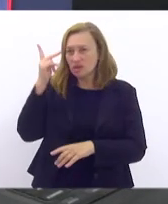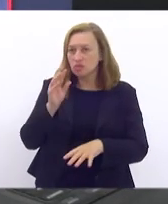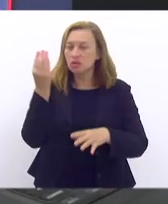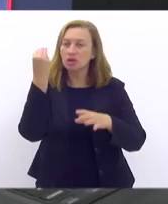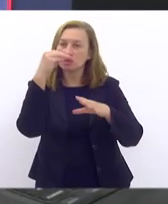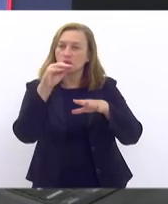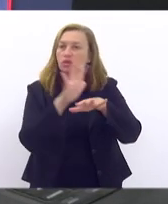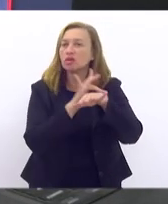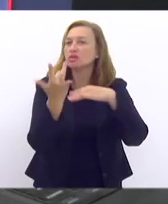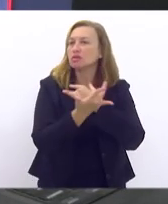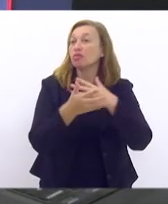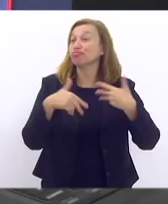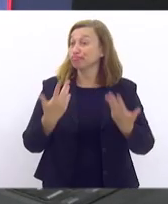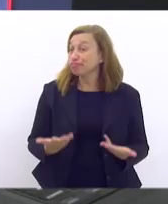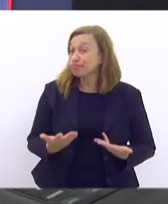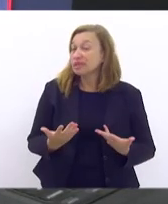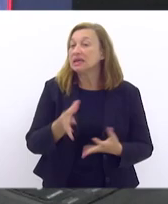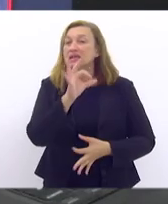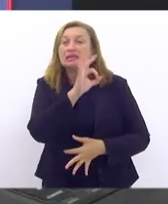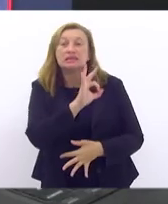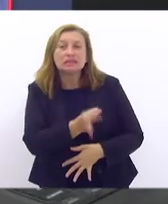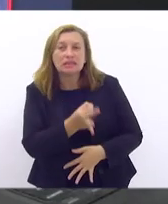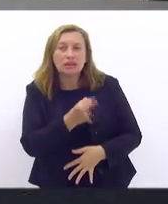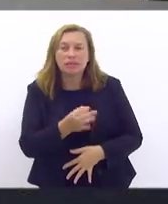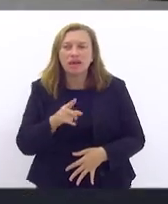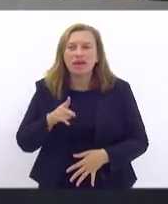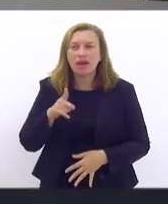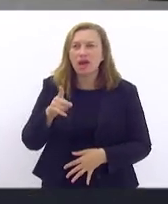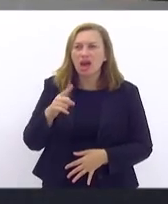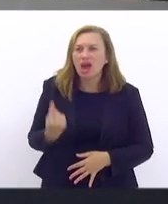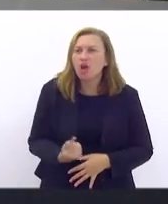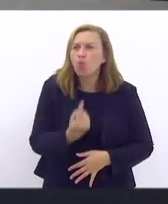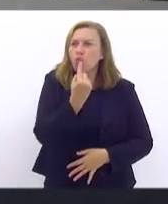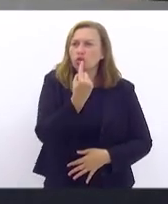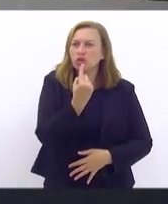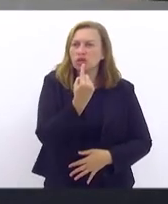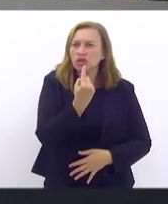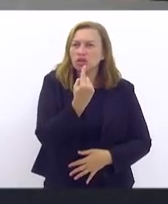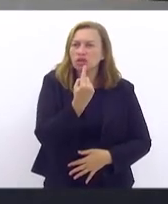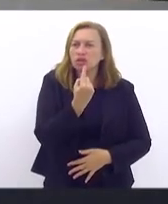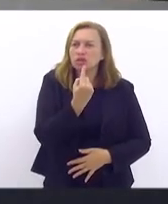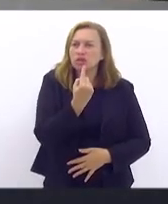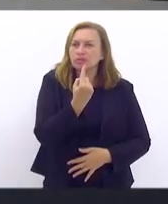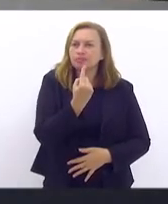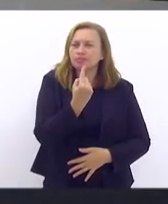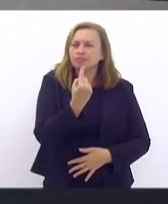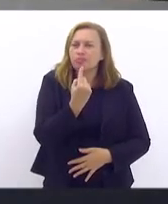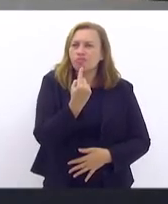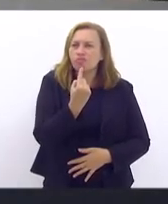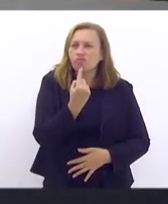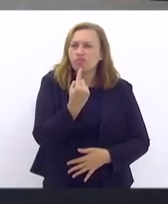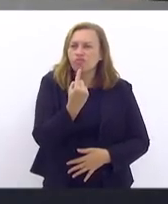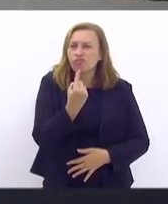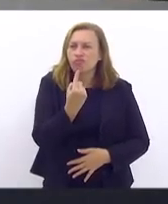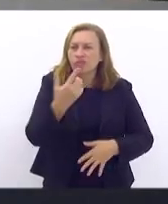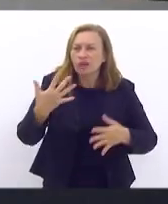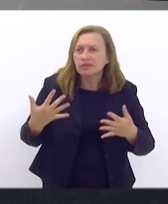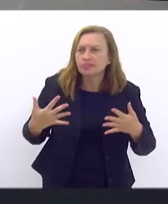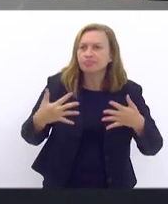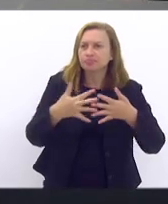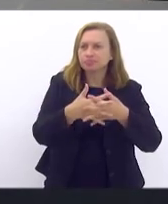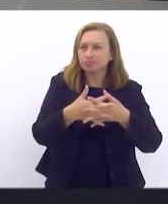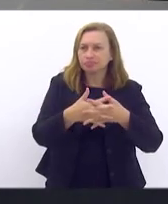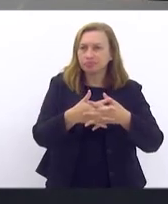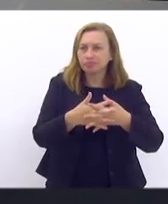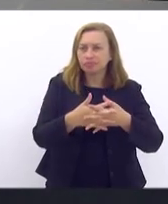social. E, justamente, essa é a única que se encaixa